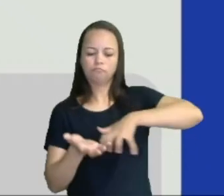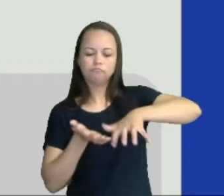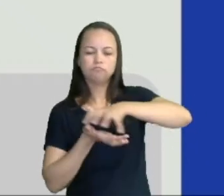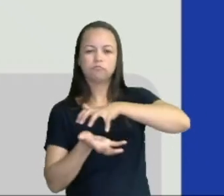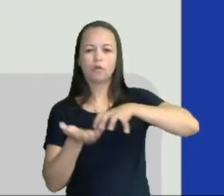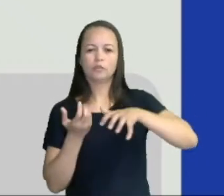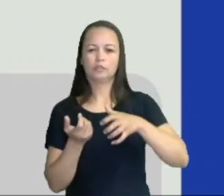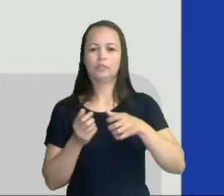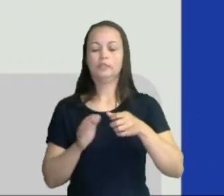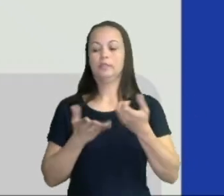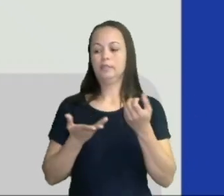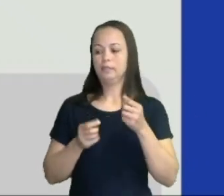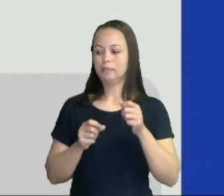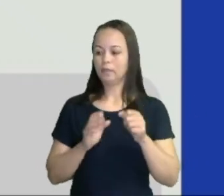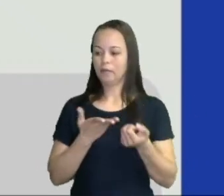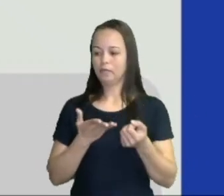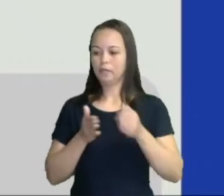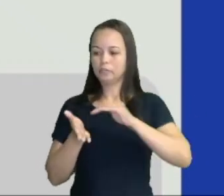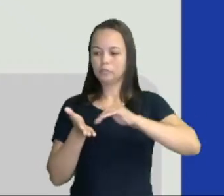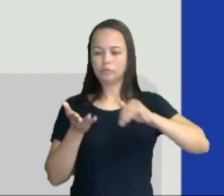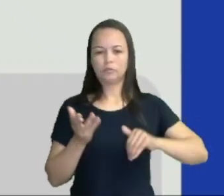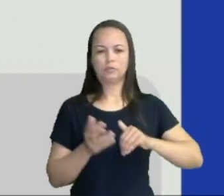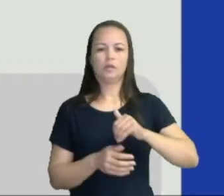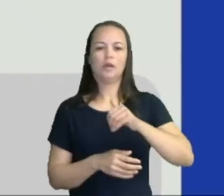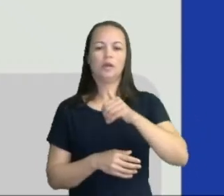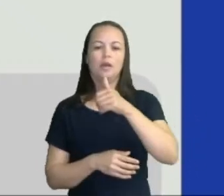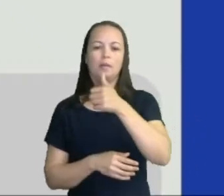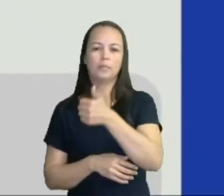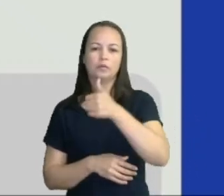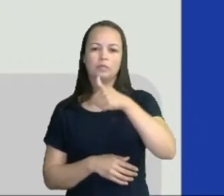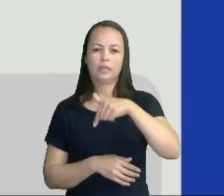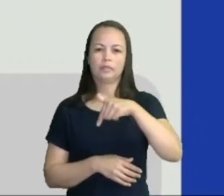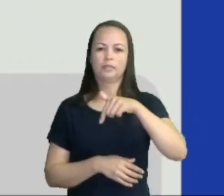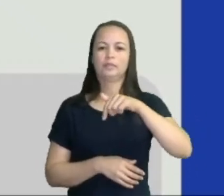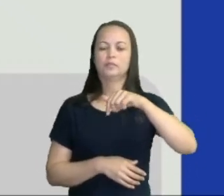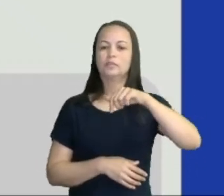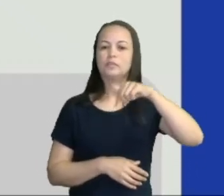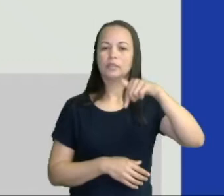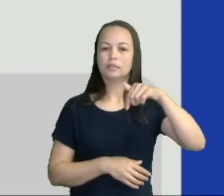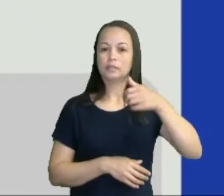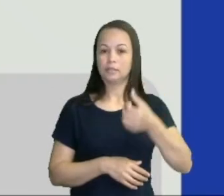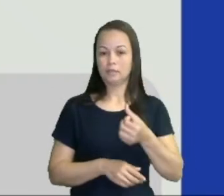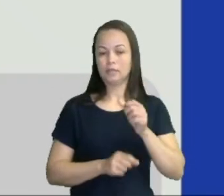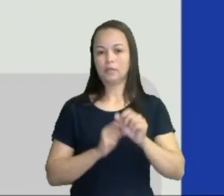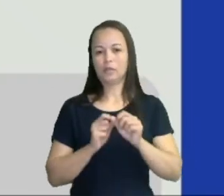desde 1786, fosse deposto. Então,